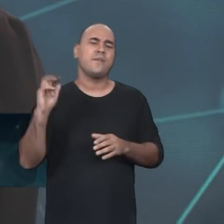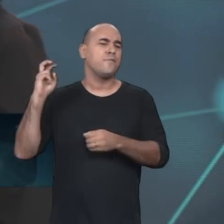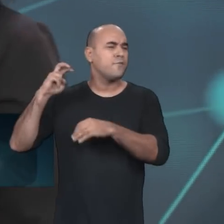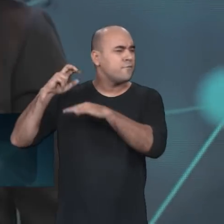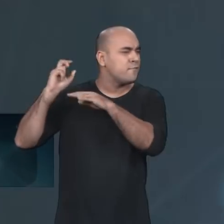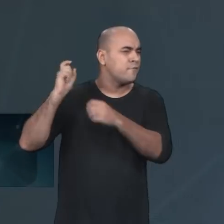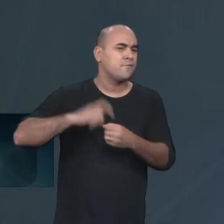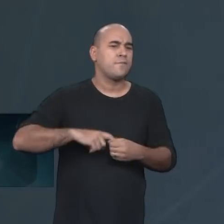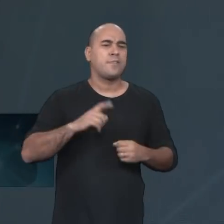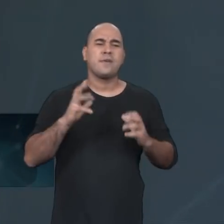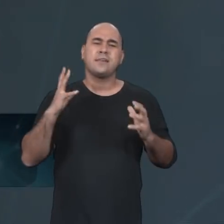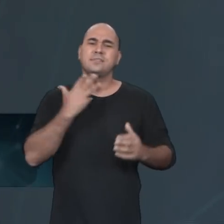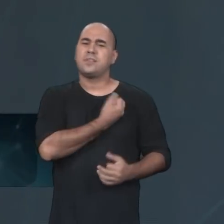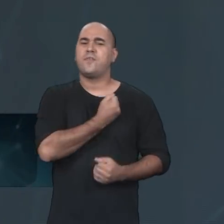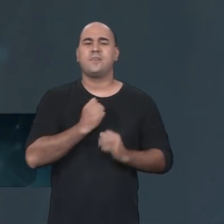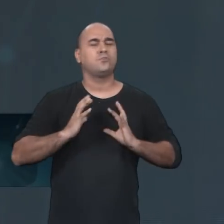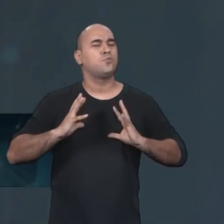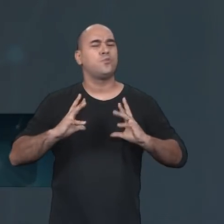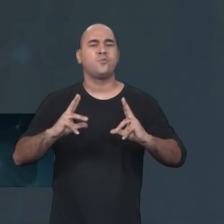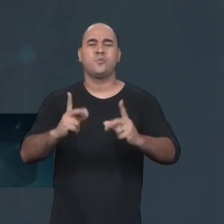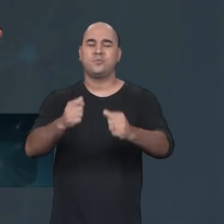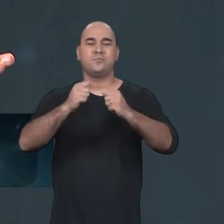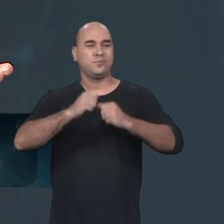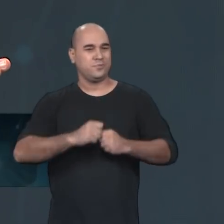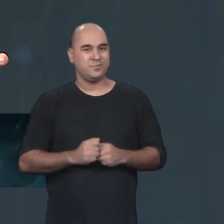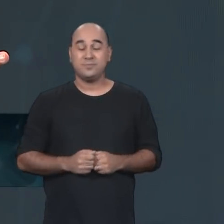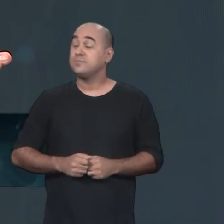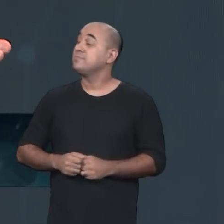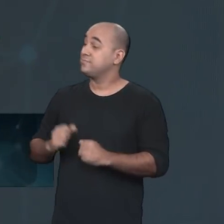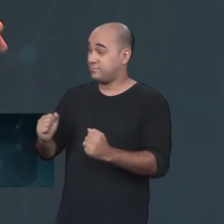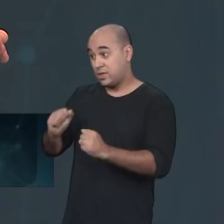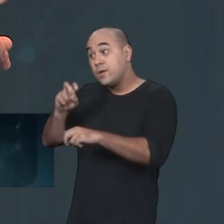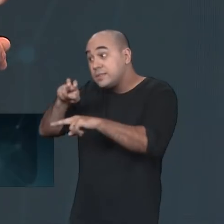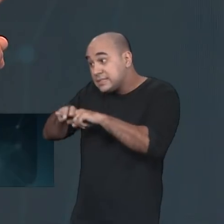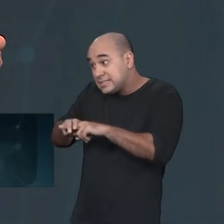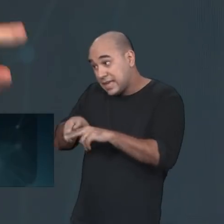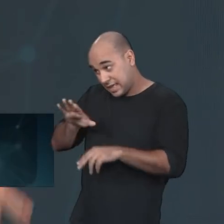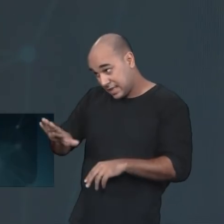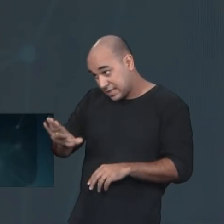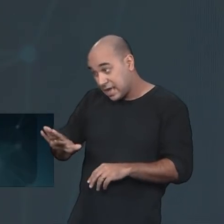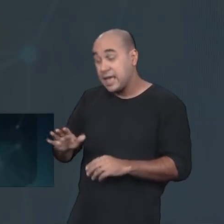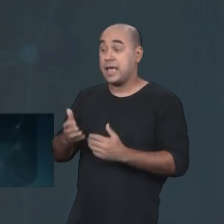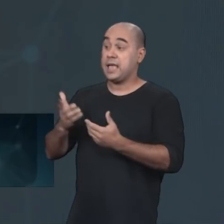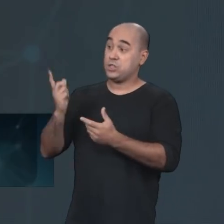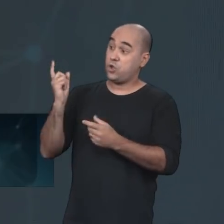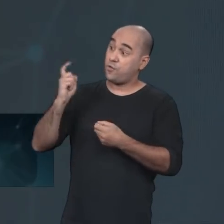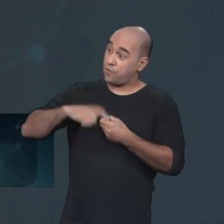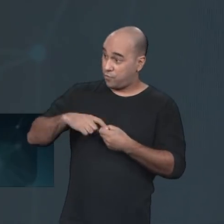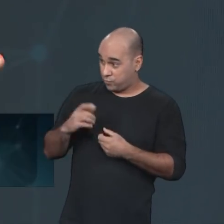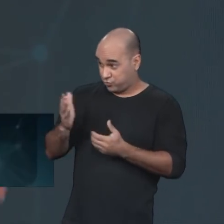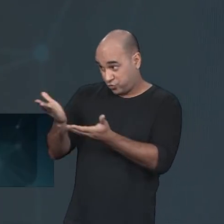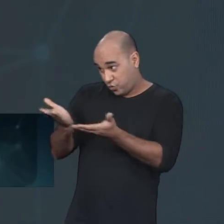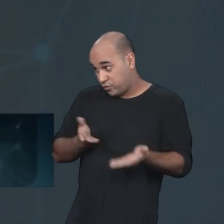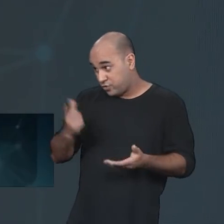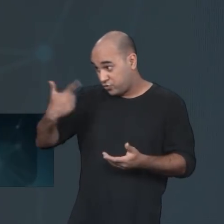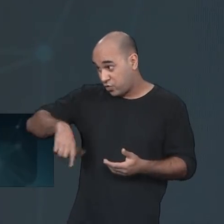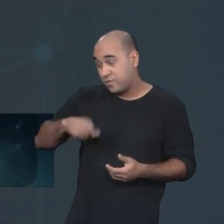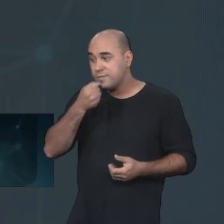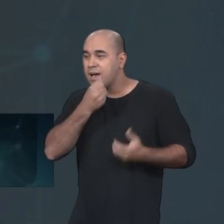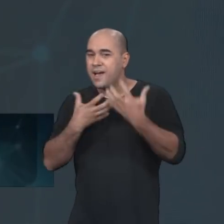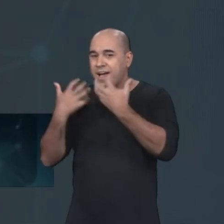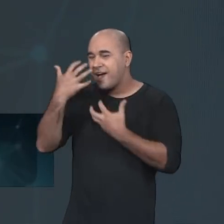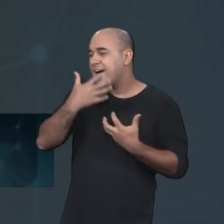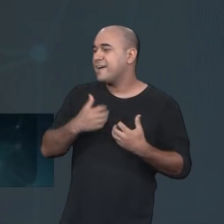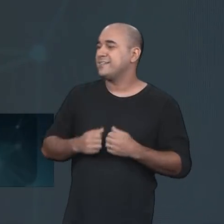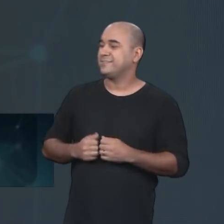Cíntia Nascimento com a gente aqui hoje. Olha, senta aí, Cíntia, que daqui a pouquinho a gente volta com você. Toma uma aguinha aí, muito